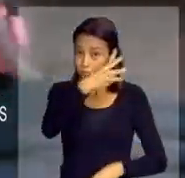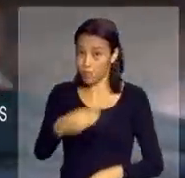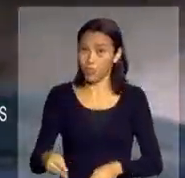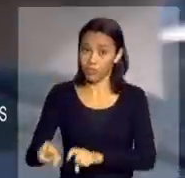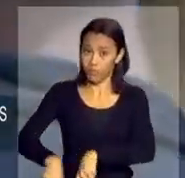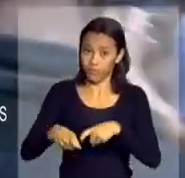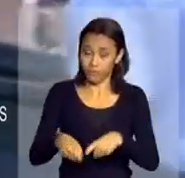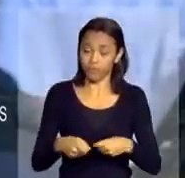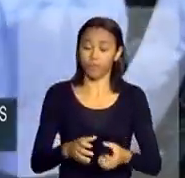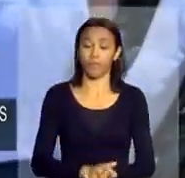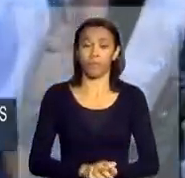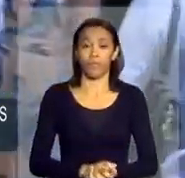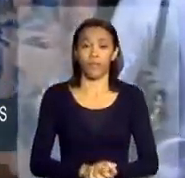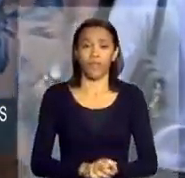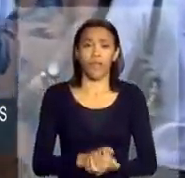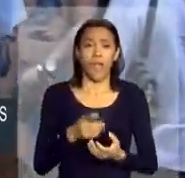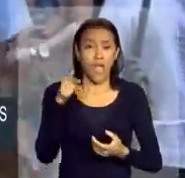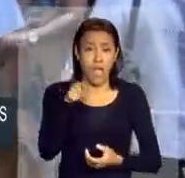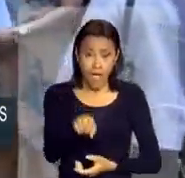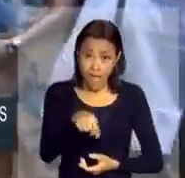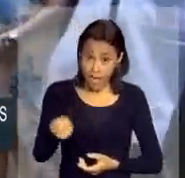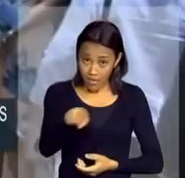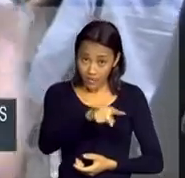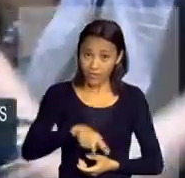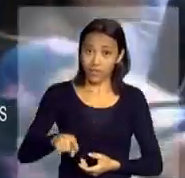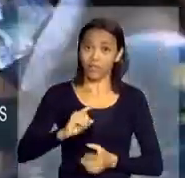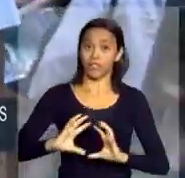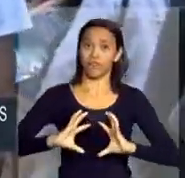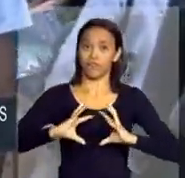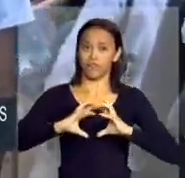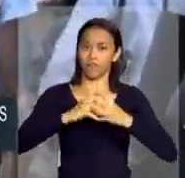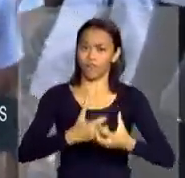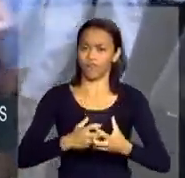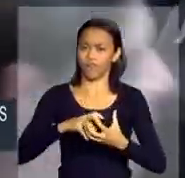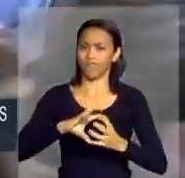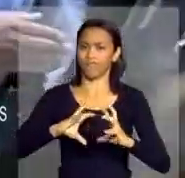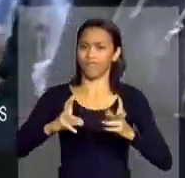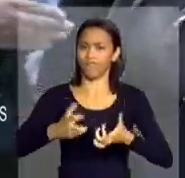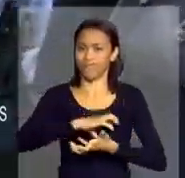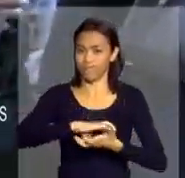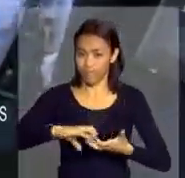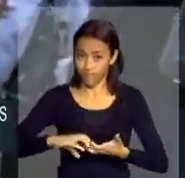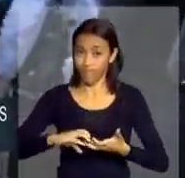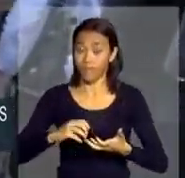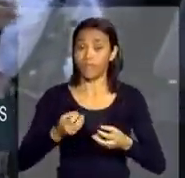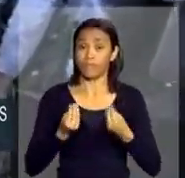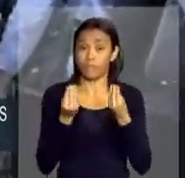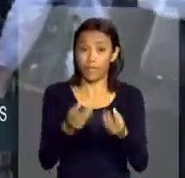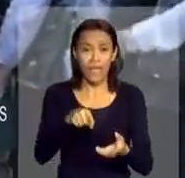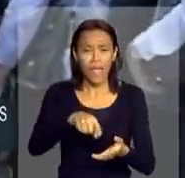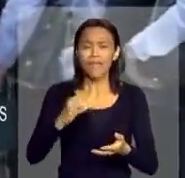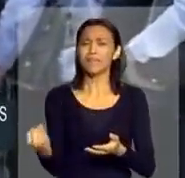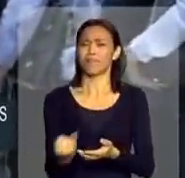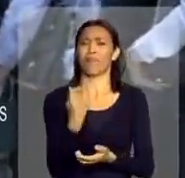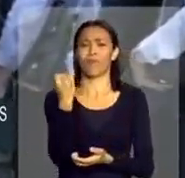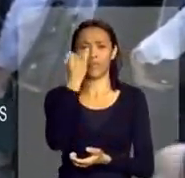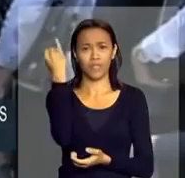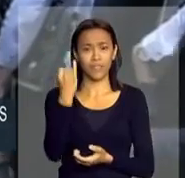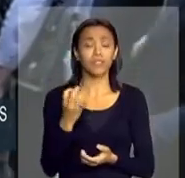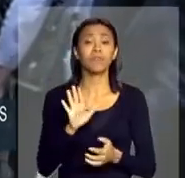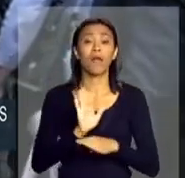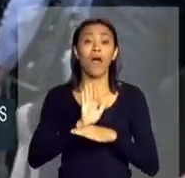Vargas. Essas entregas dessas retroescavadeiras do PAC 2, segundo as autoridades, tem um papel fundamental no